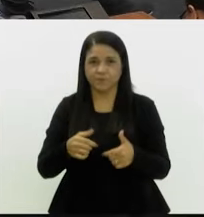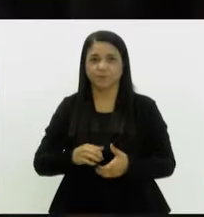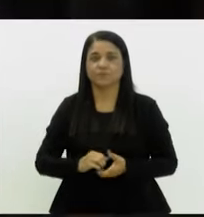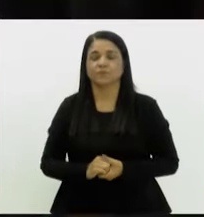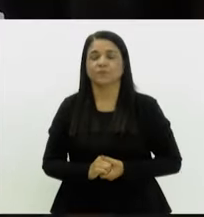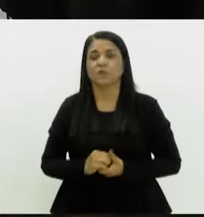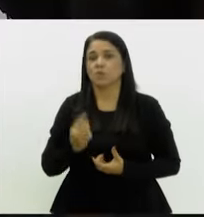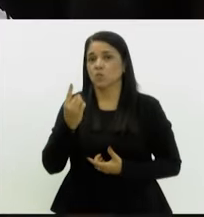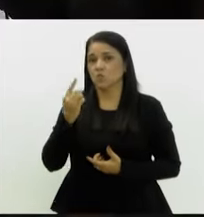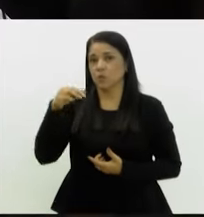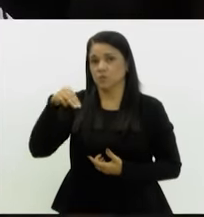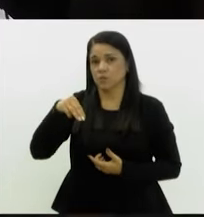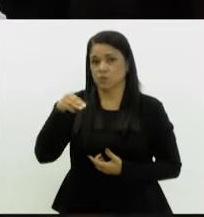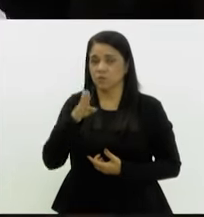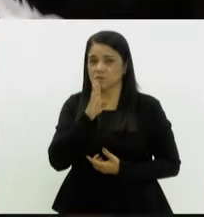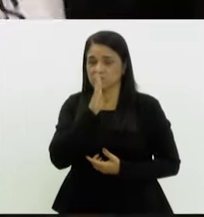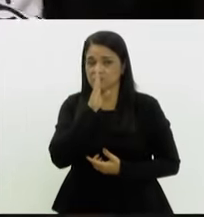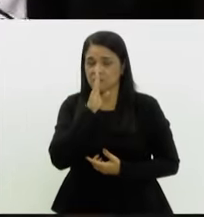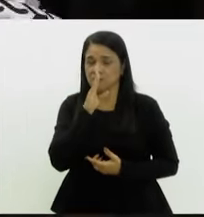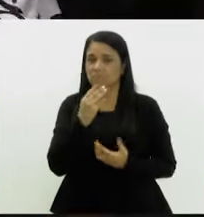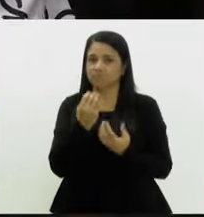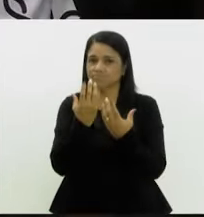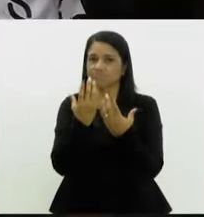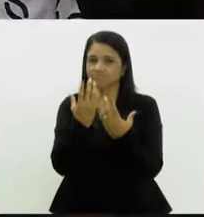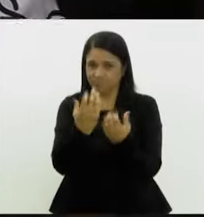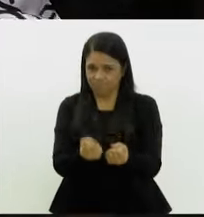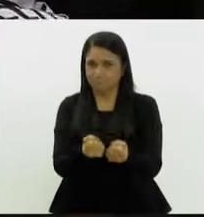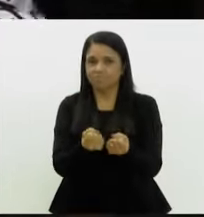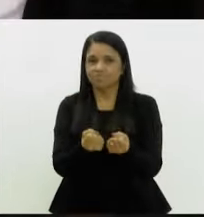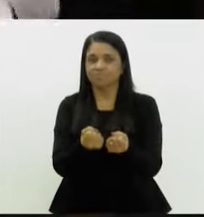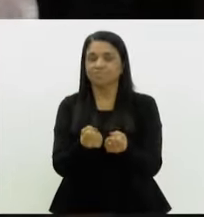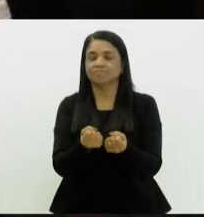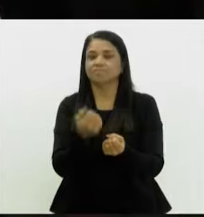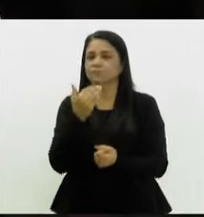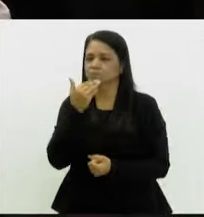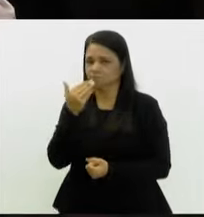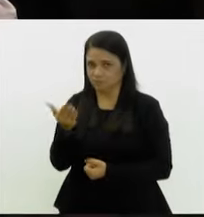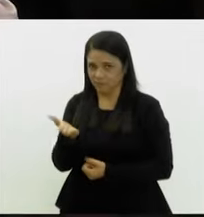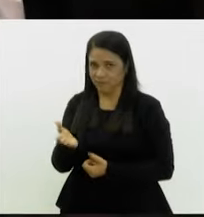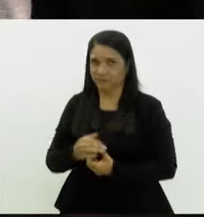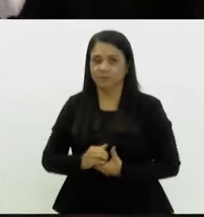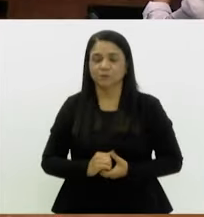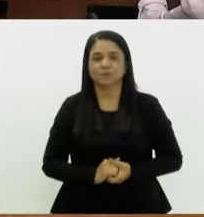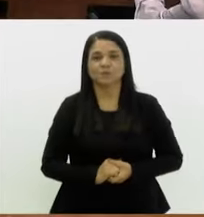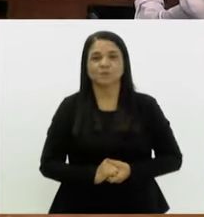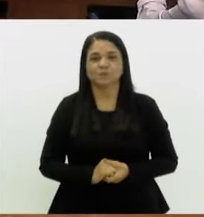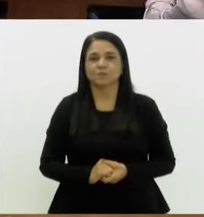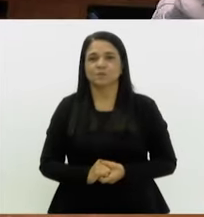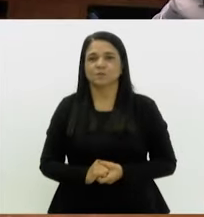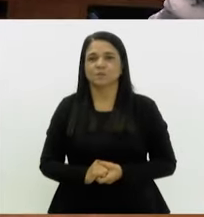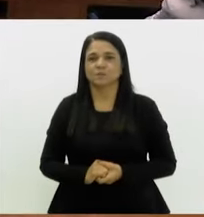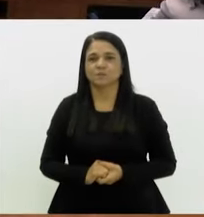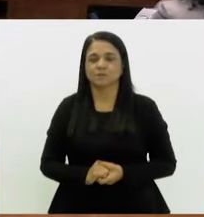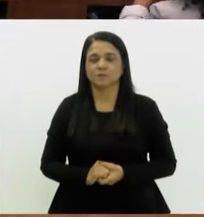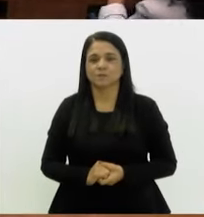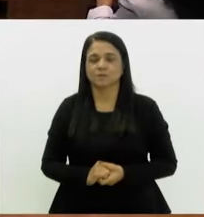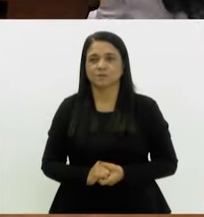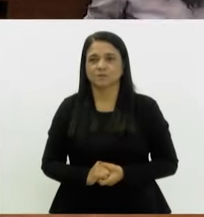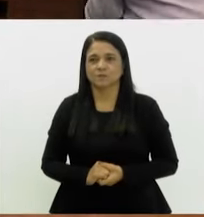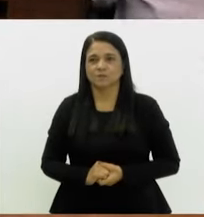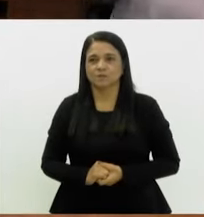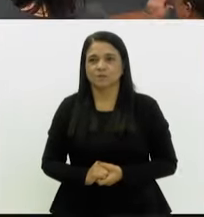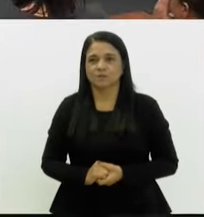Um minuto de silêncio concedido a partir da solicitação de Vossas Excelências. Em memória.